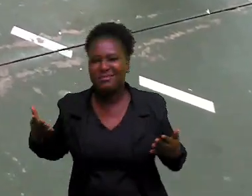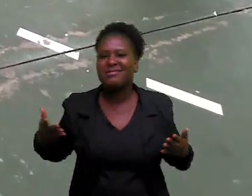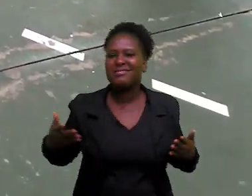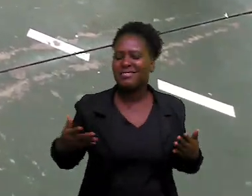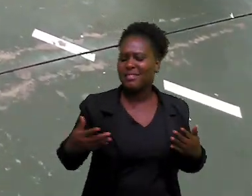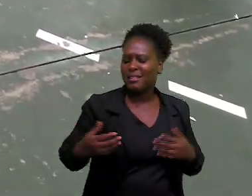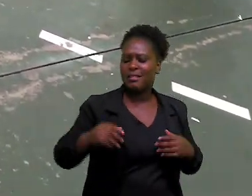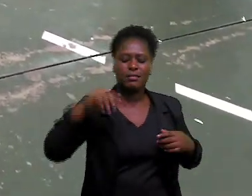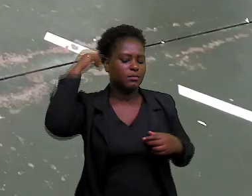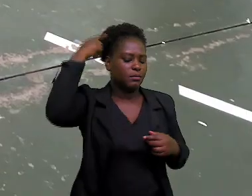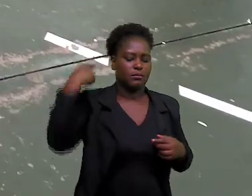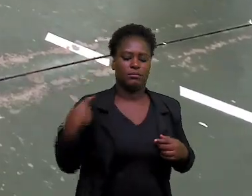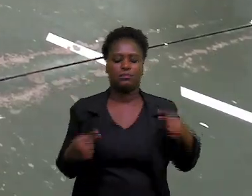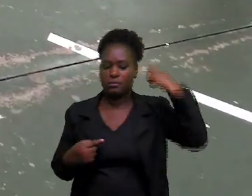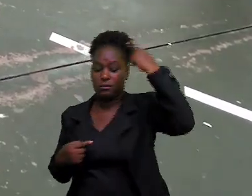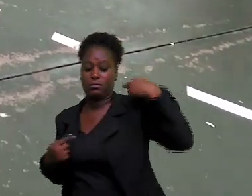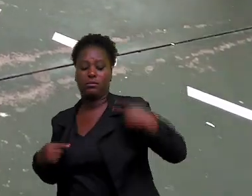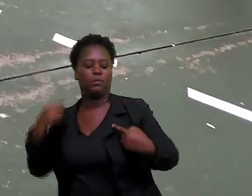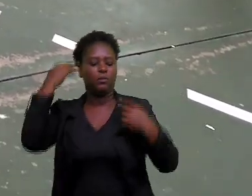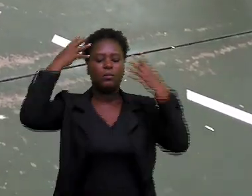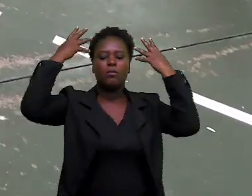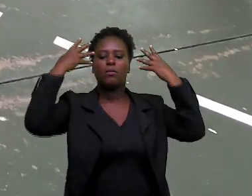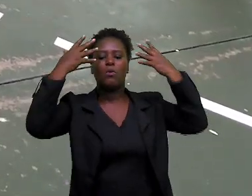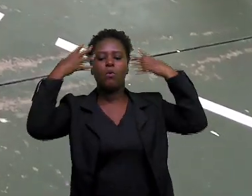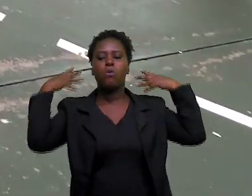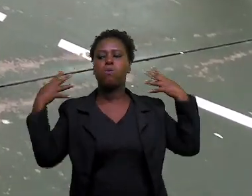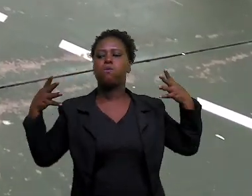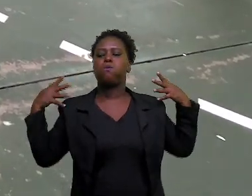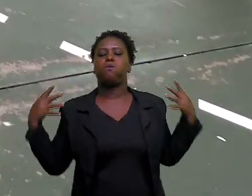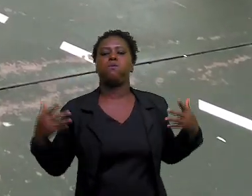ta pena pena